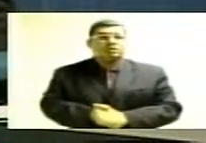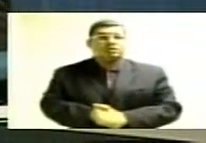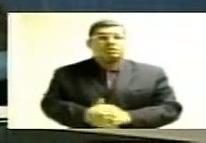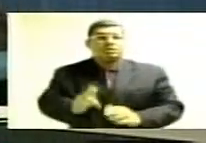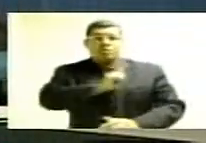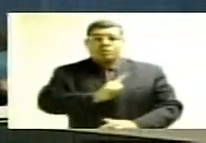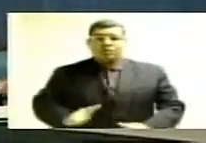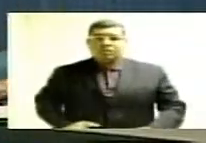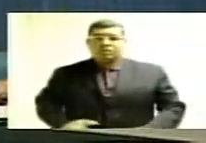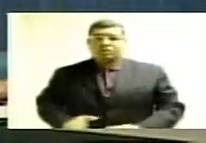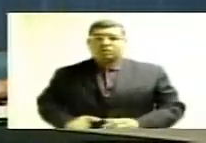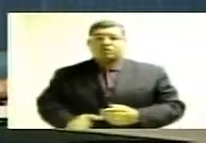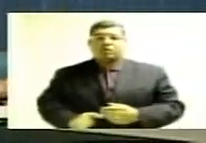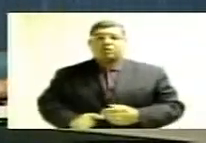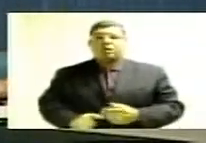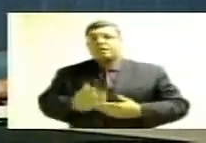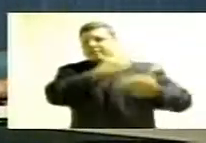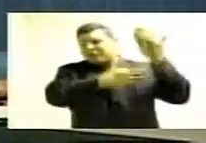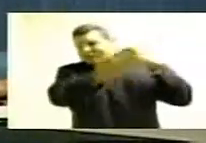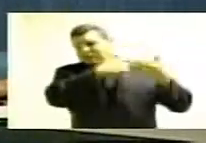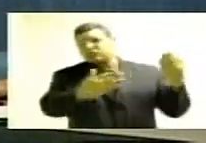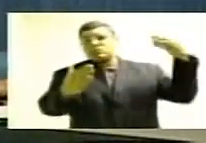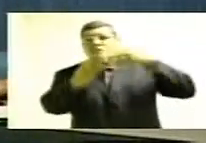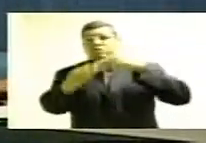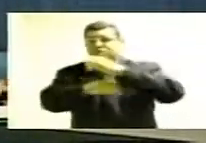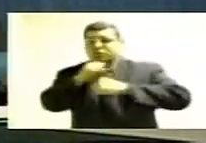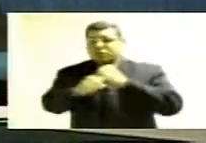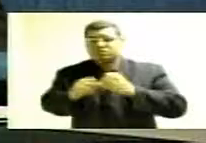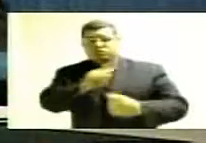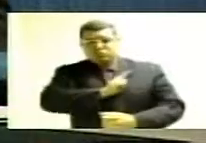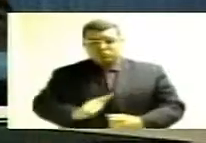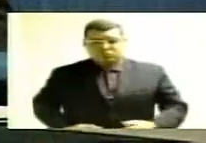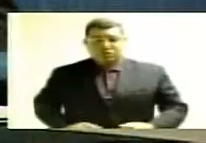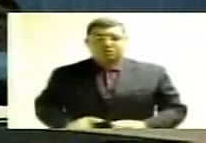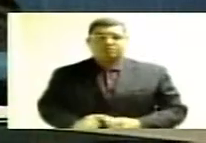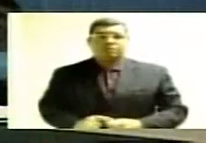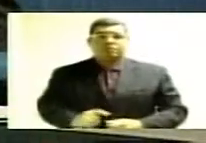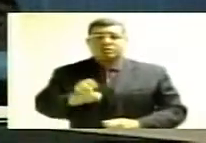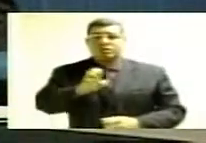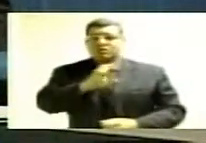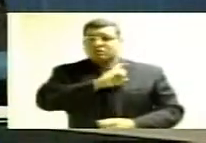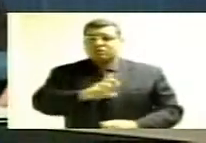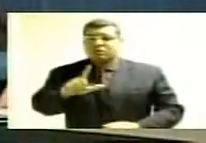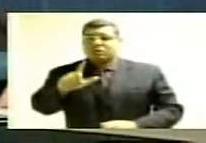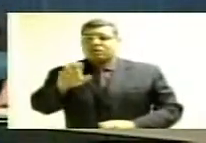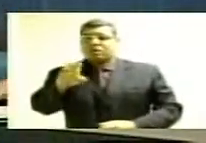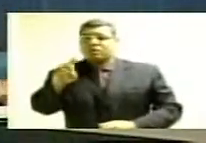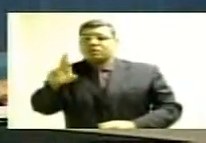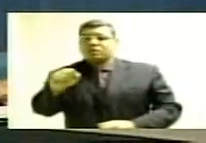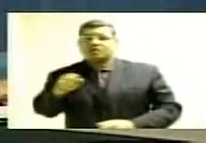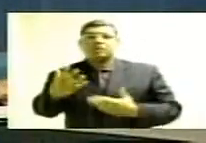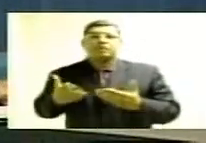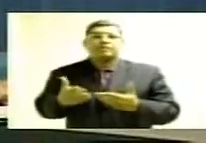O governador, no mandato passado, no seu último ano de governo, o ex-governador, no último ano de